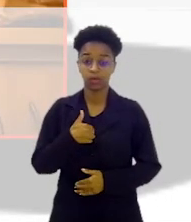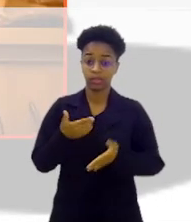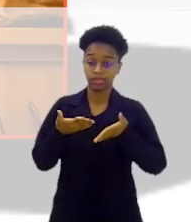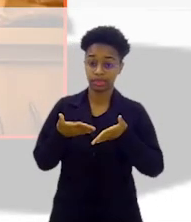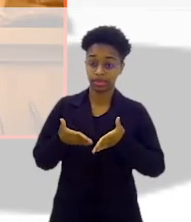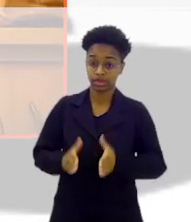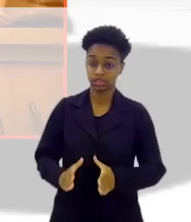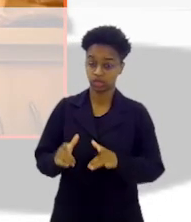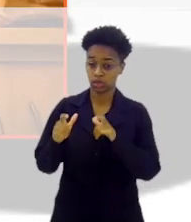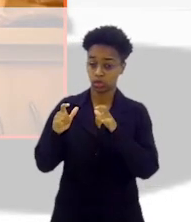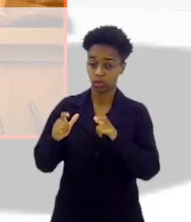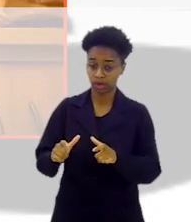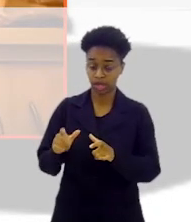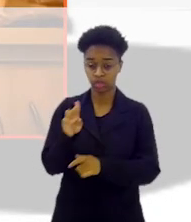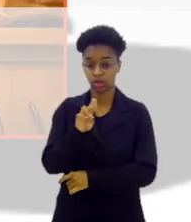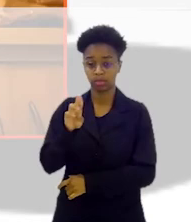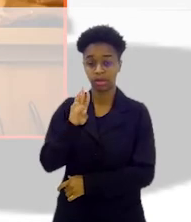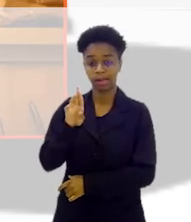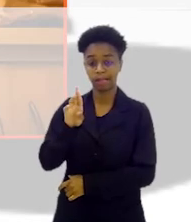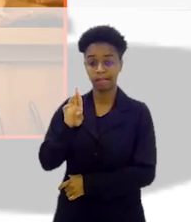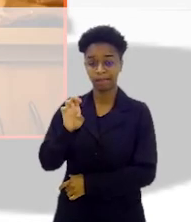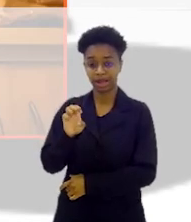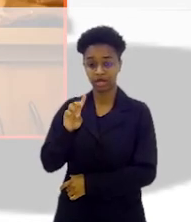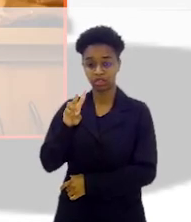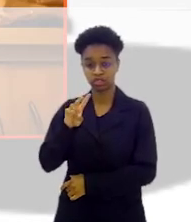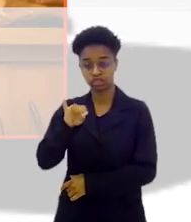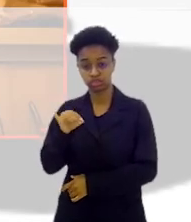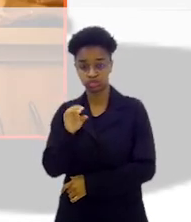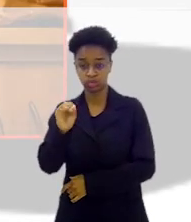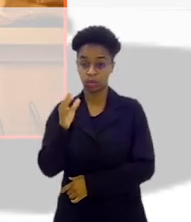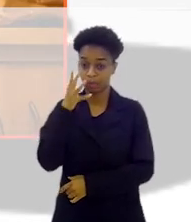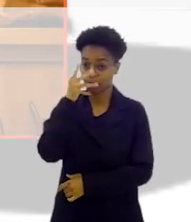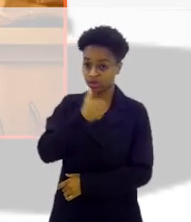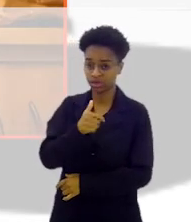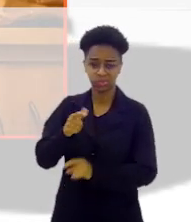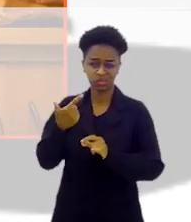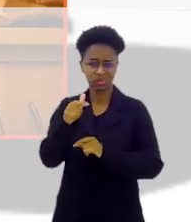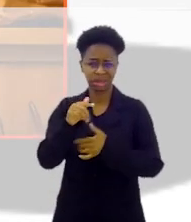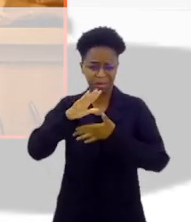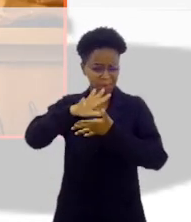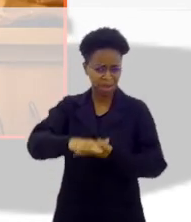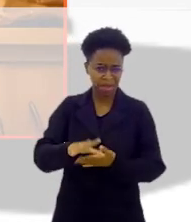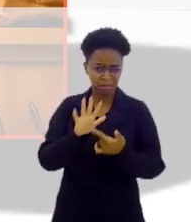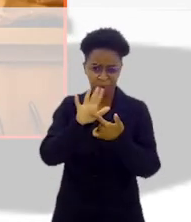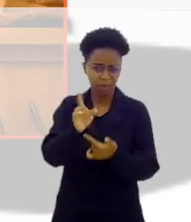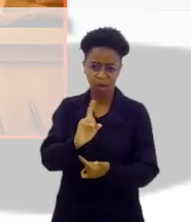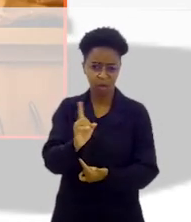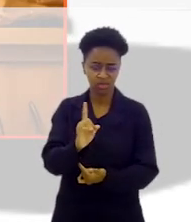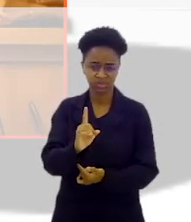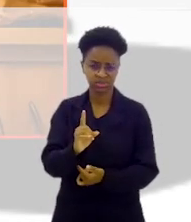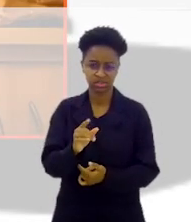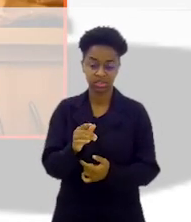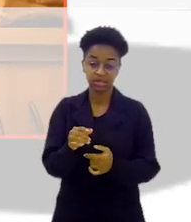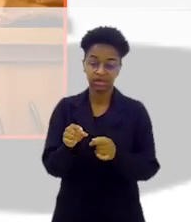Eu nasci num lugarejo chamado Brejo Bonito, nem indexado nos mapas.